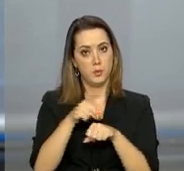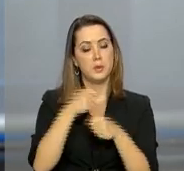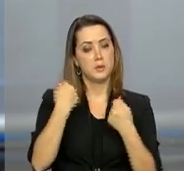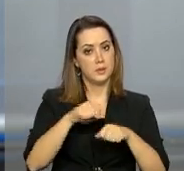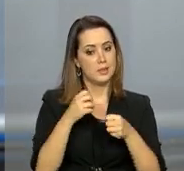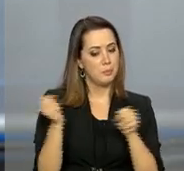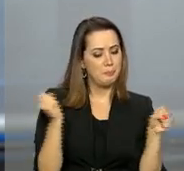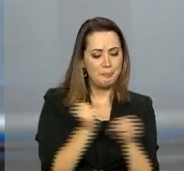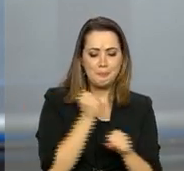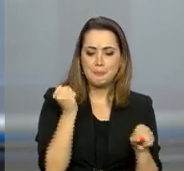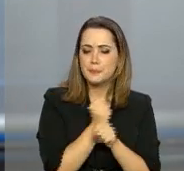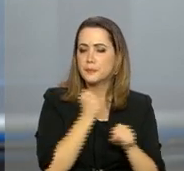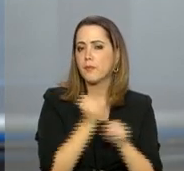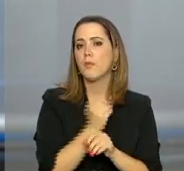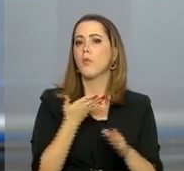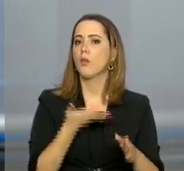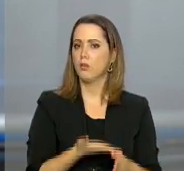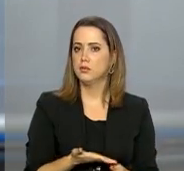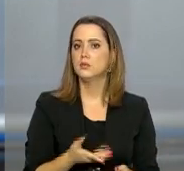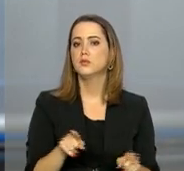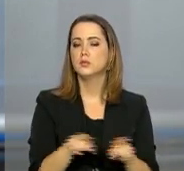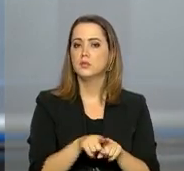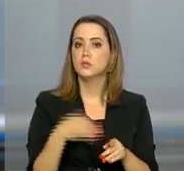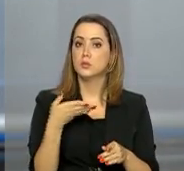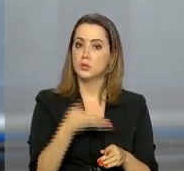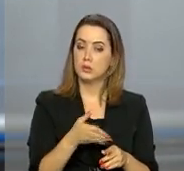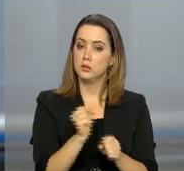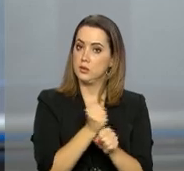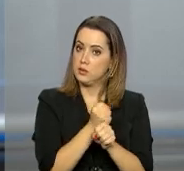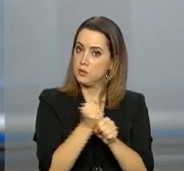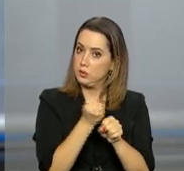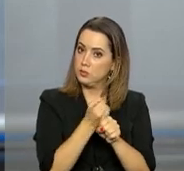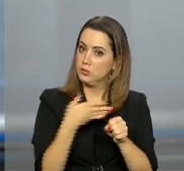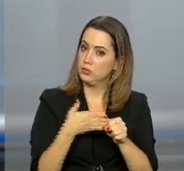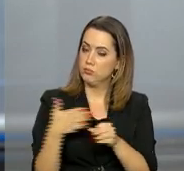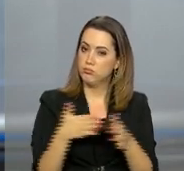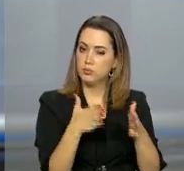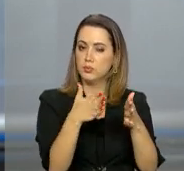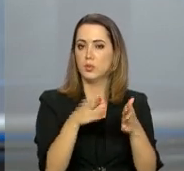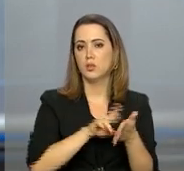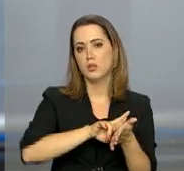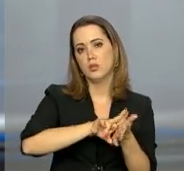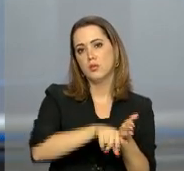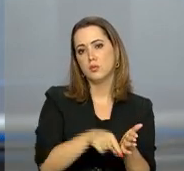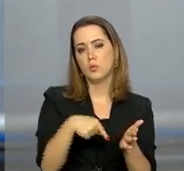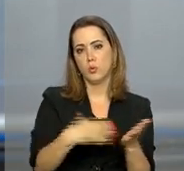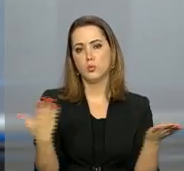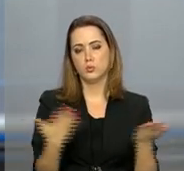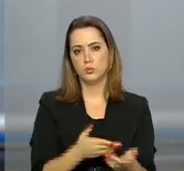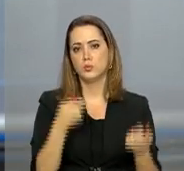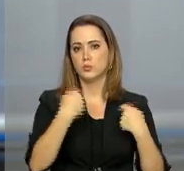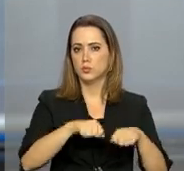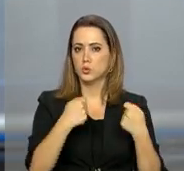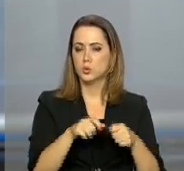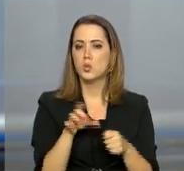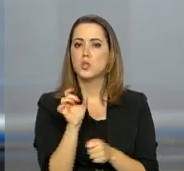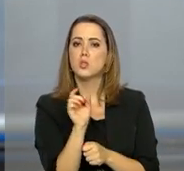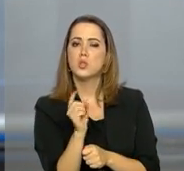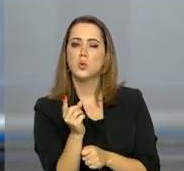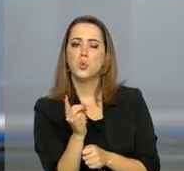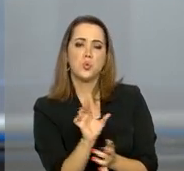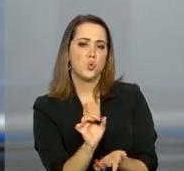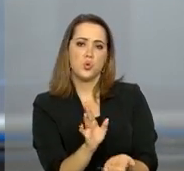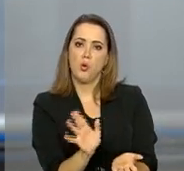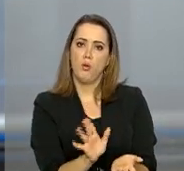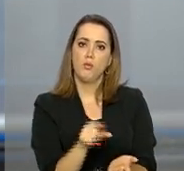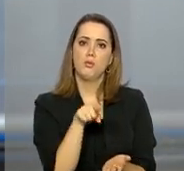infraestrutura imensa e essa infraestrutura ela é hoje necessária não só para dar